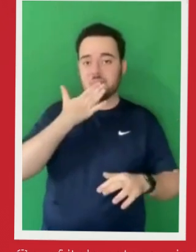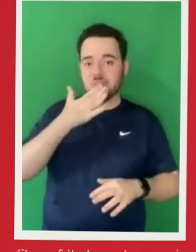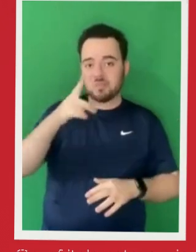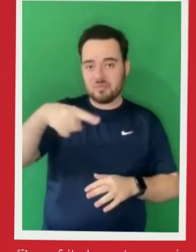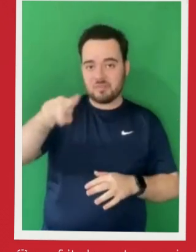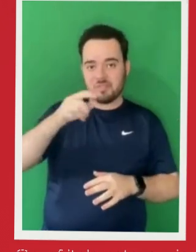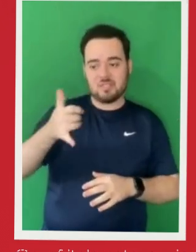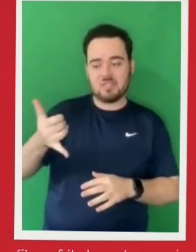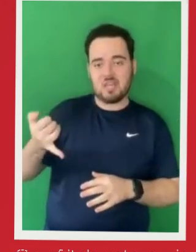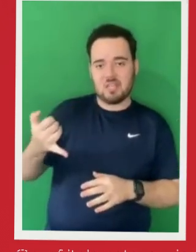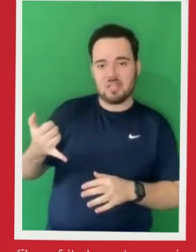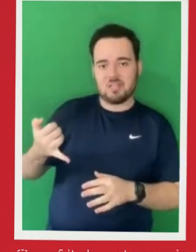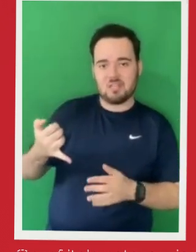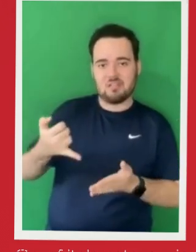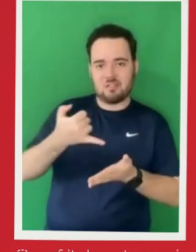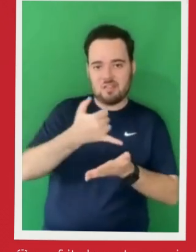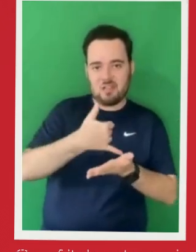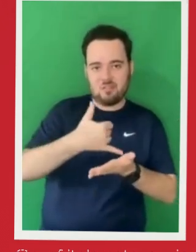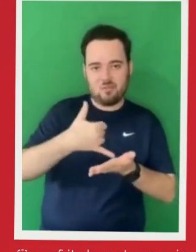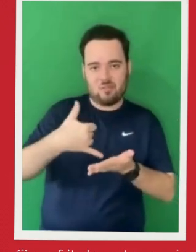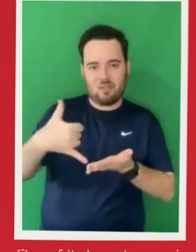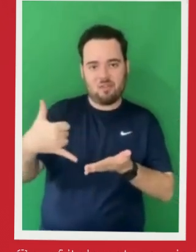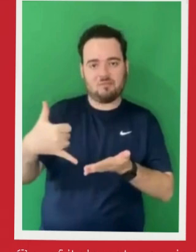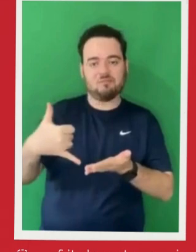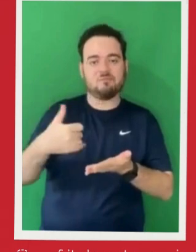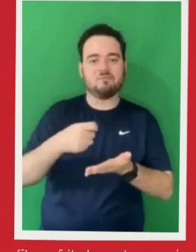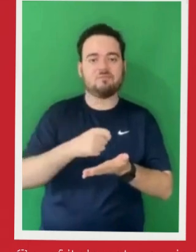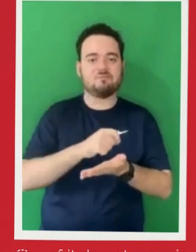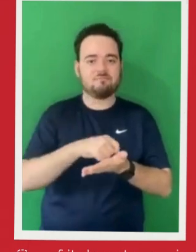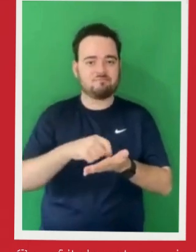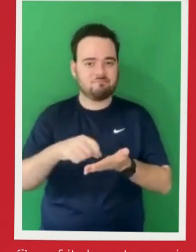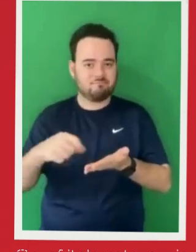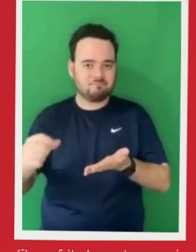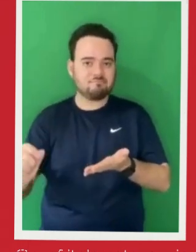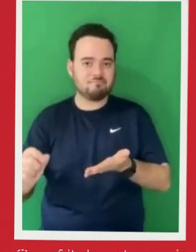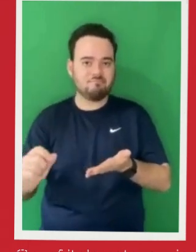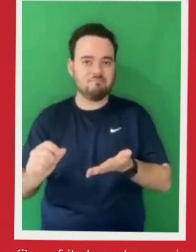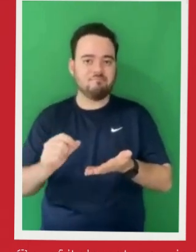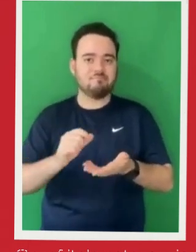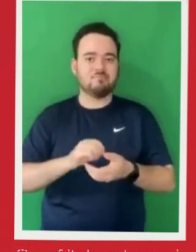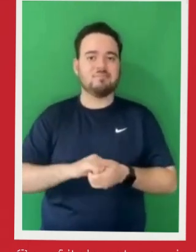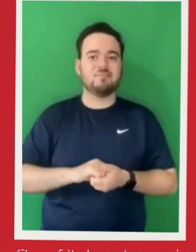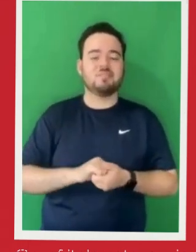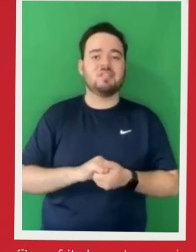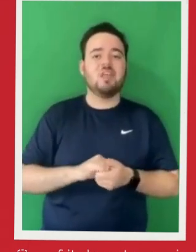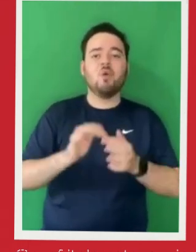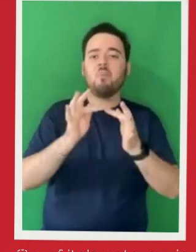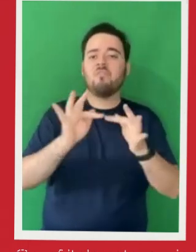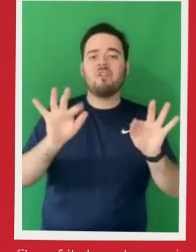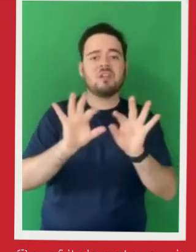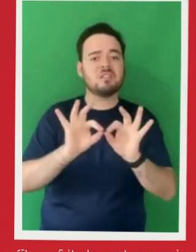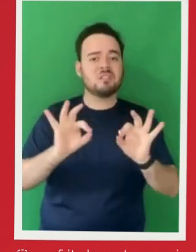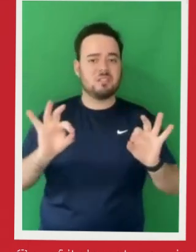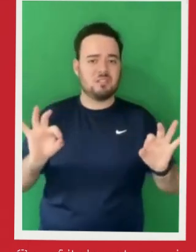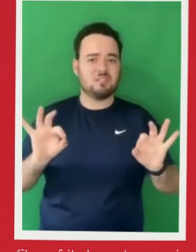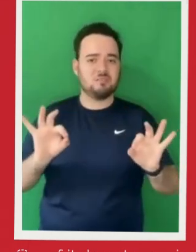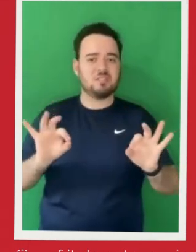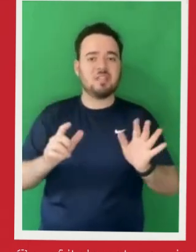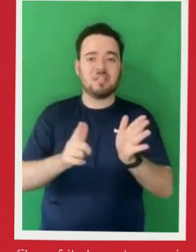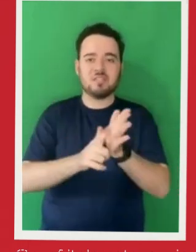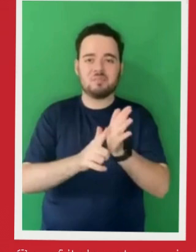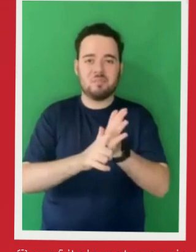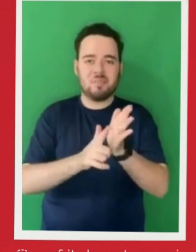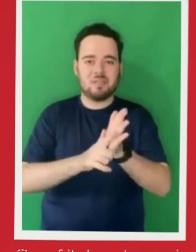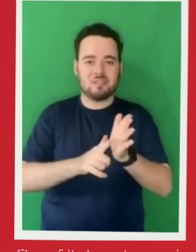frase que eu pediria que vocês pegassem a caneta e anotassem, não porque ela é nada do outro mundo, mas é apenas para